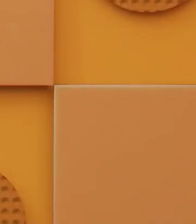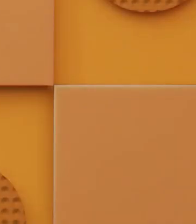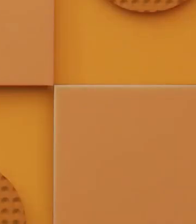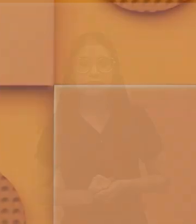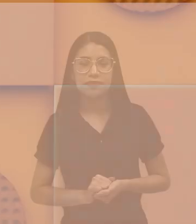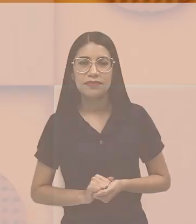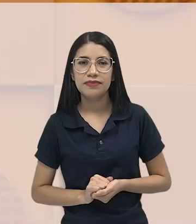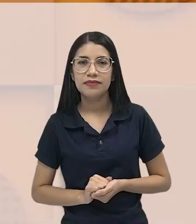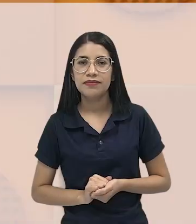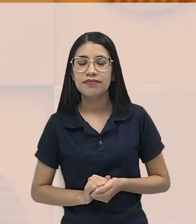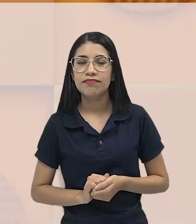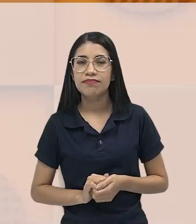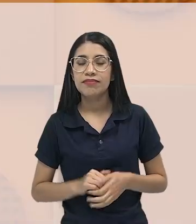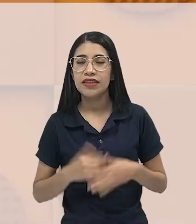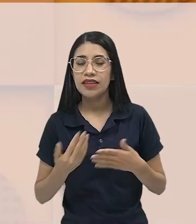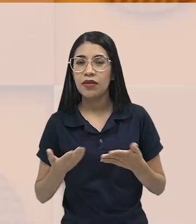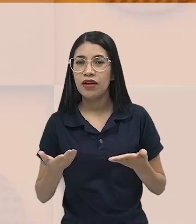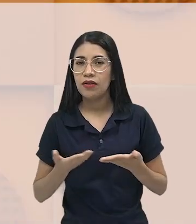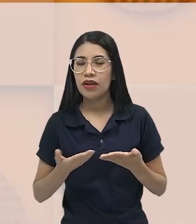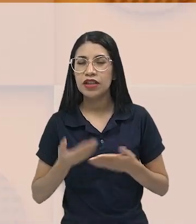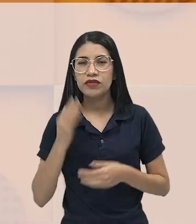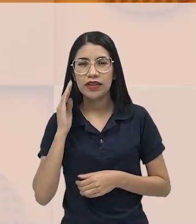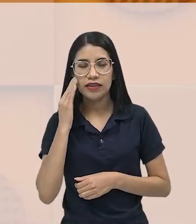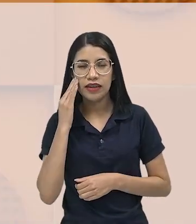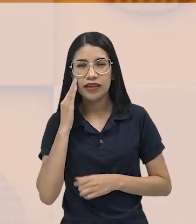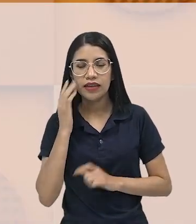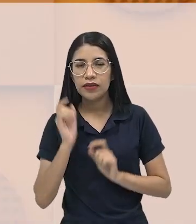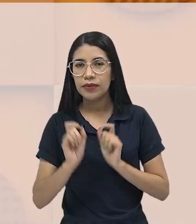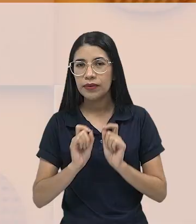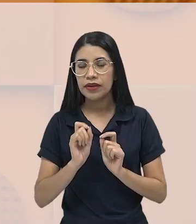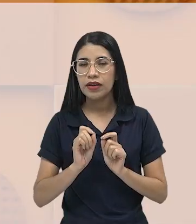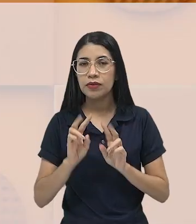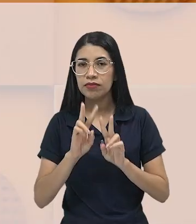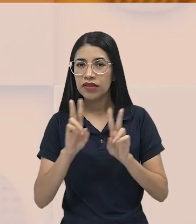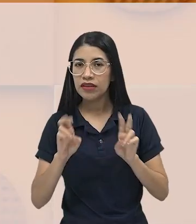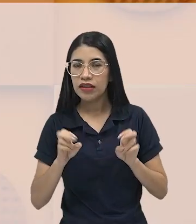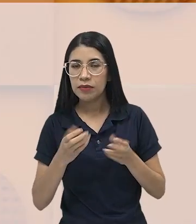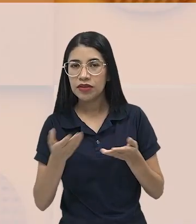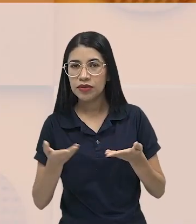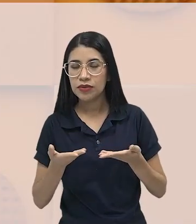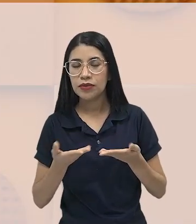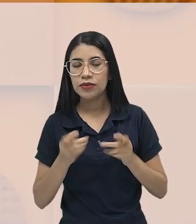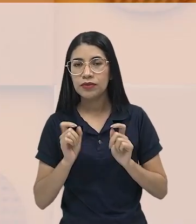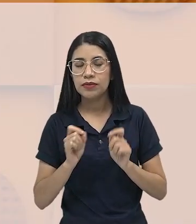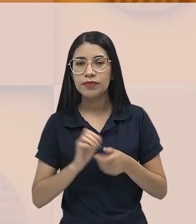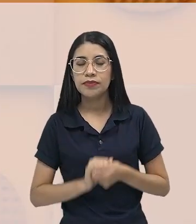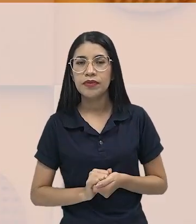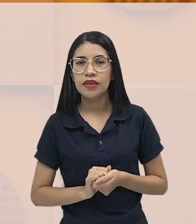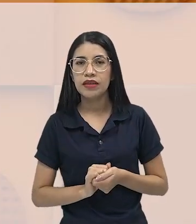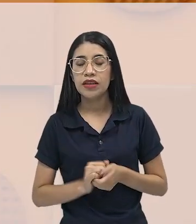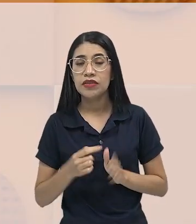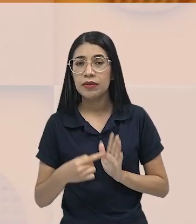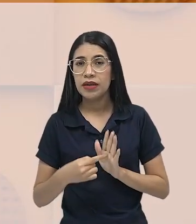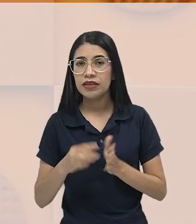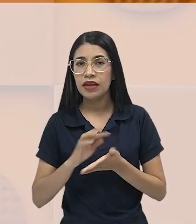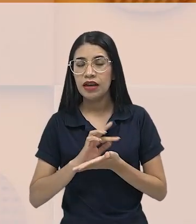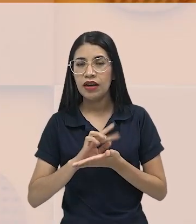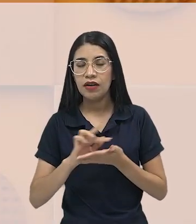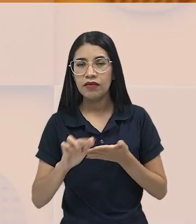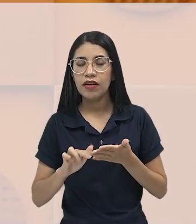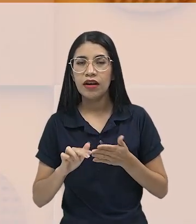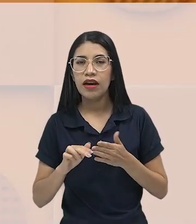Então, gente, vamos primeiro conseguir compreender, do que se trata a aula de hoje. Nós vamos chamar alguns aspectos ali